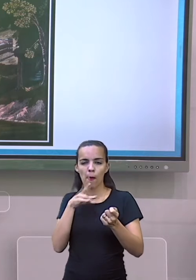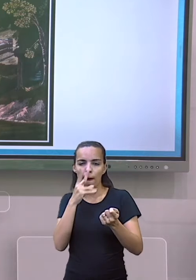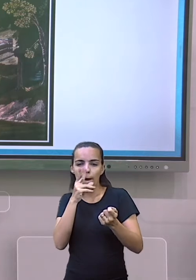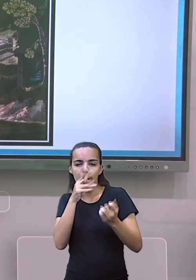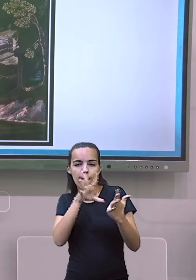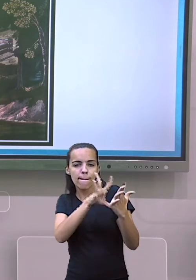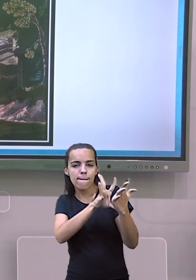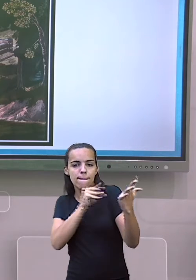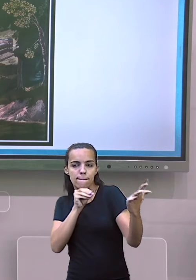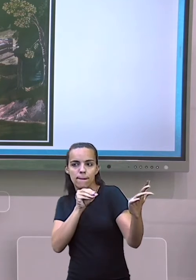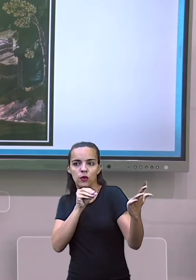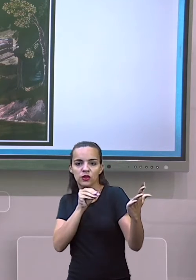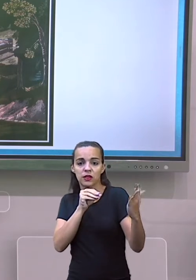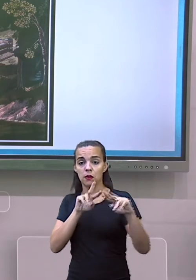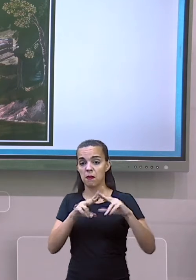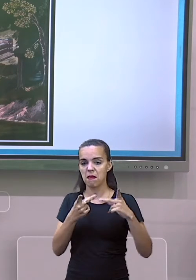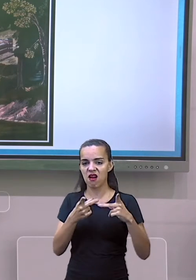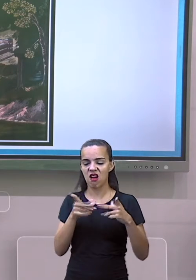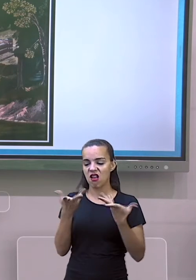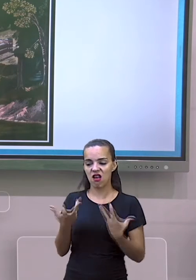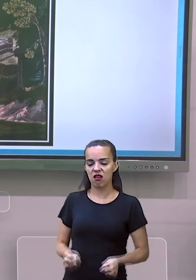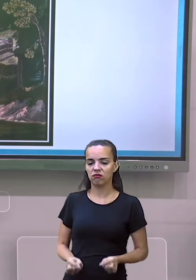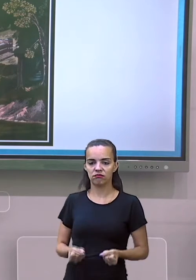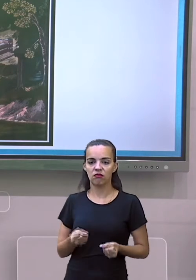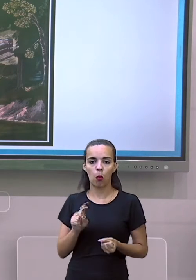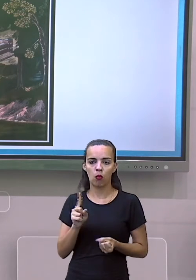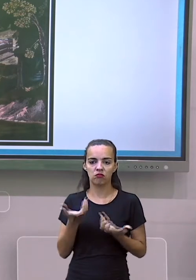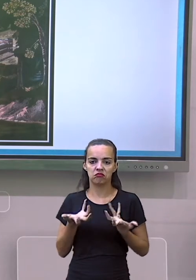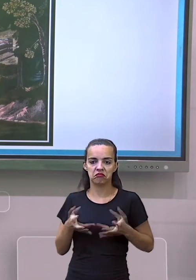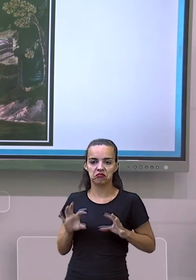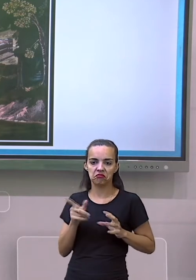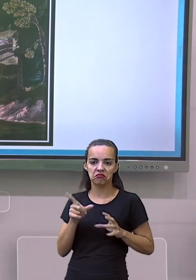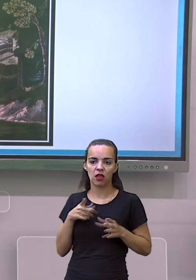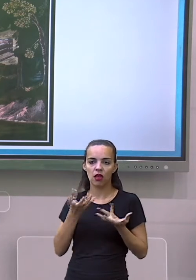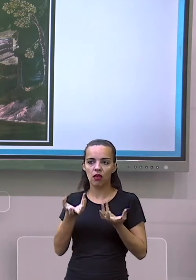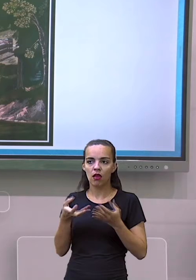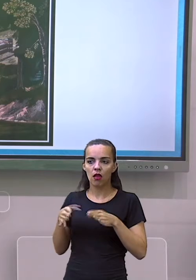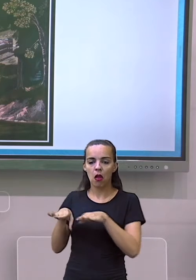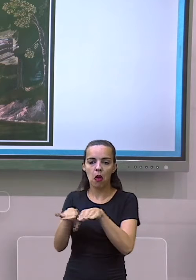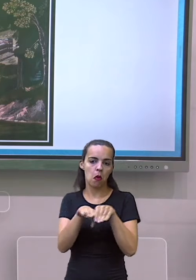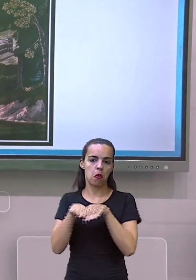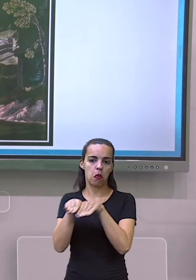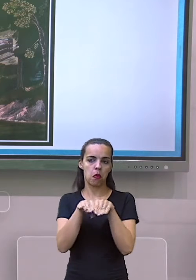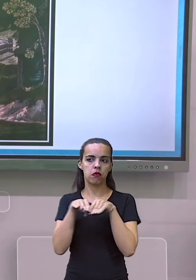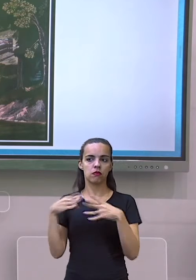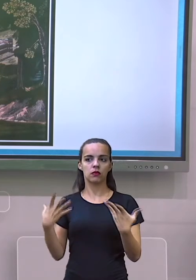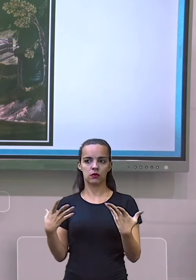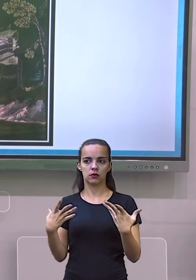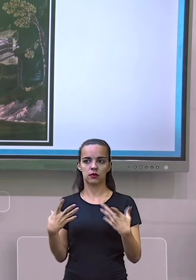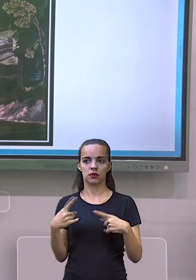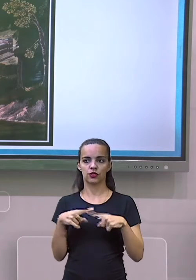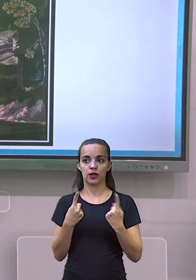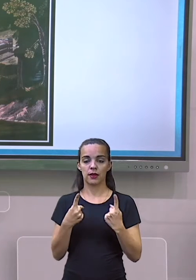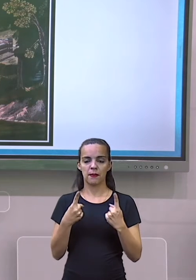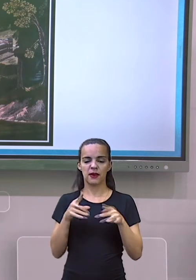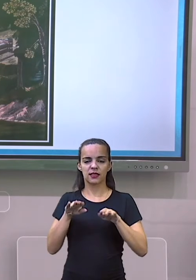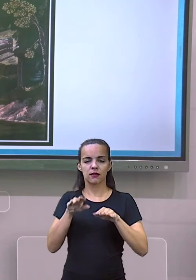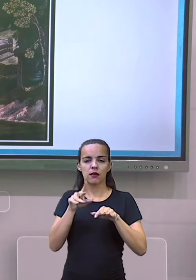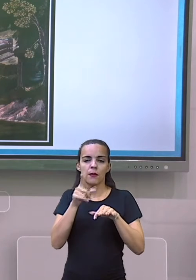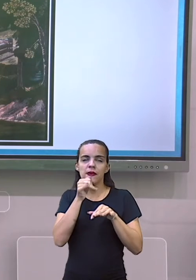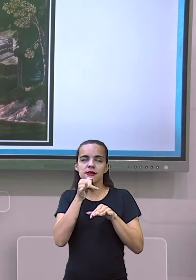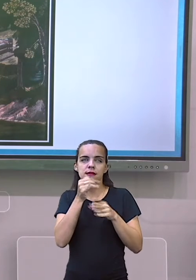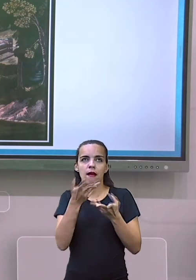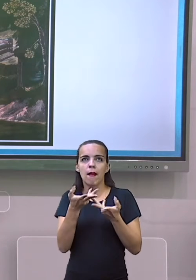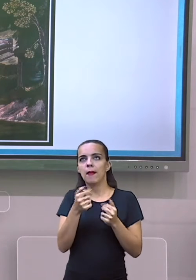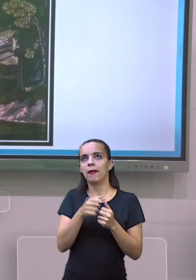a igualdade absoluta, mas que as diferenças de renda não fossem muito grandes. É o que eu falei,